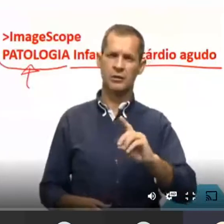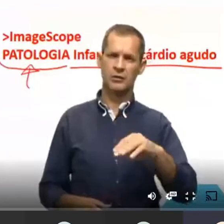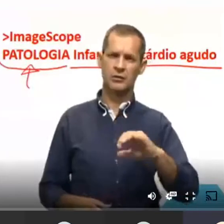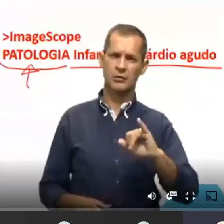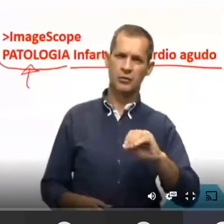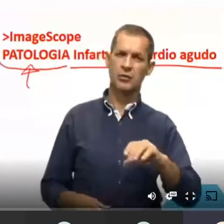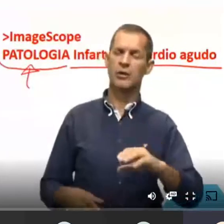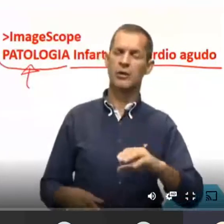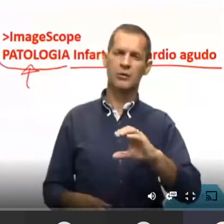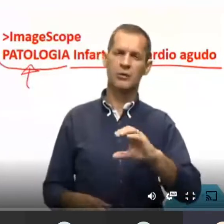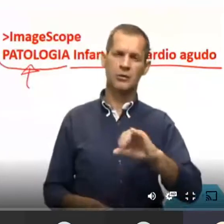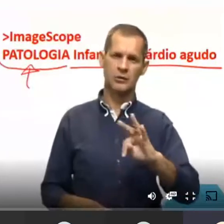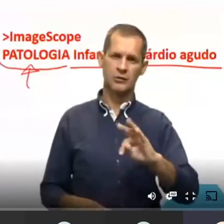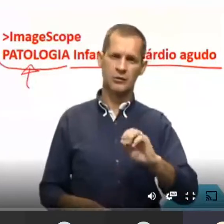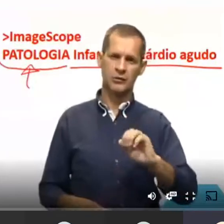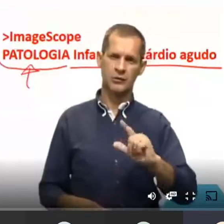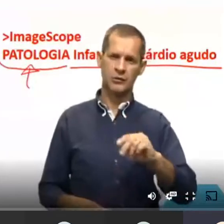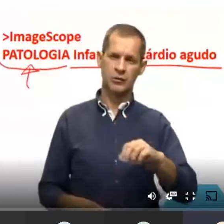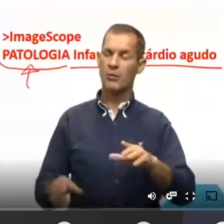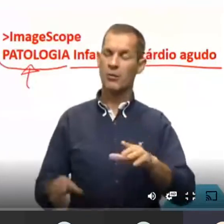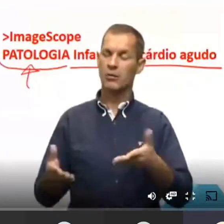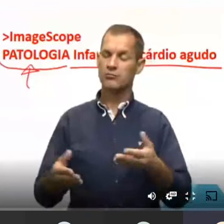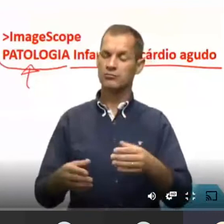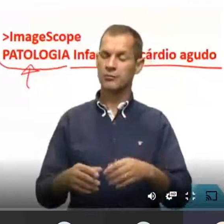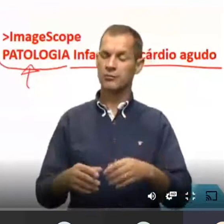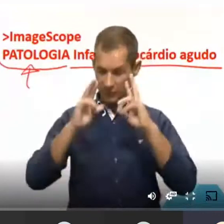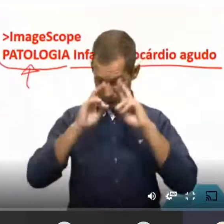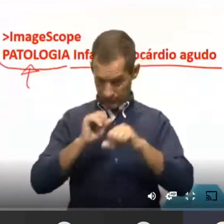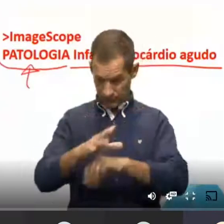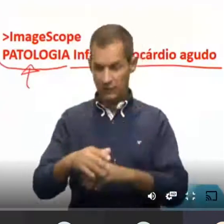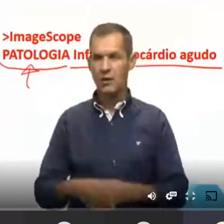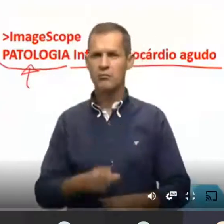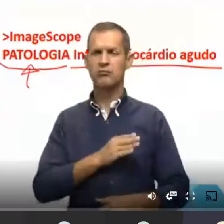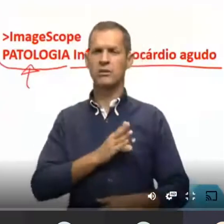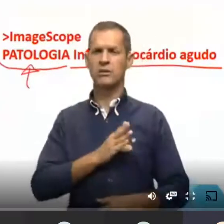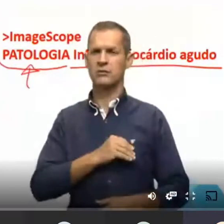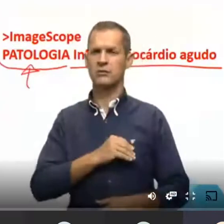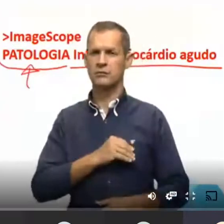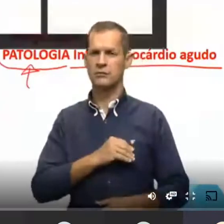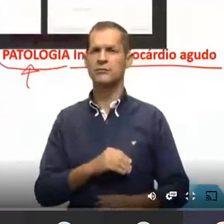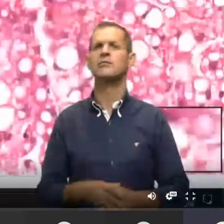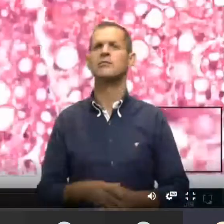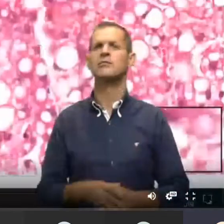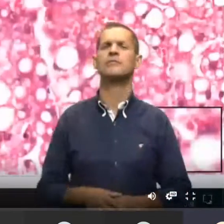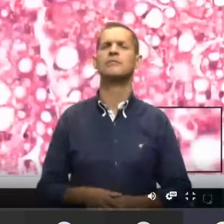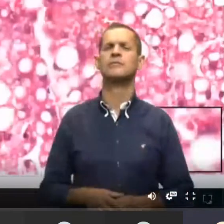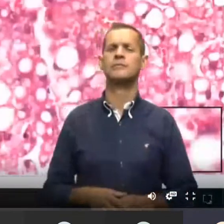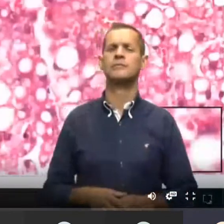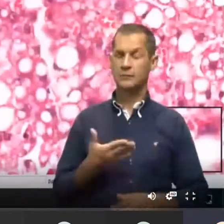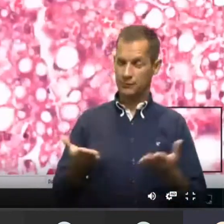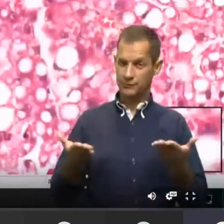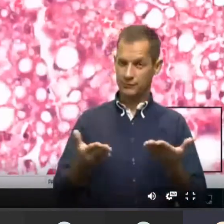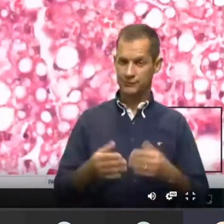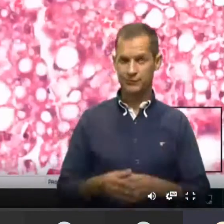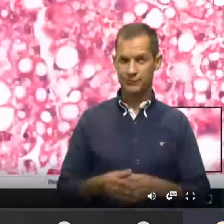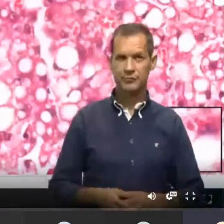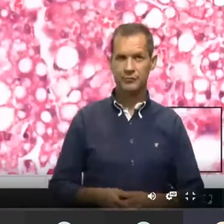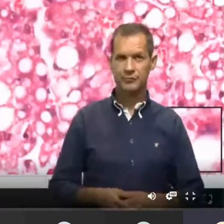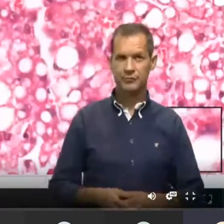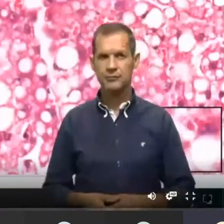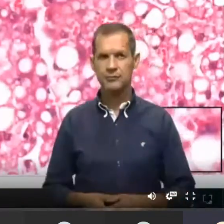um pouco mais disperso. Então, vamos carregar a lâmina de infarto agudo do miocárdio? Então, vamos lá.